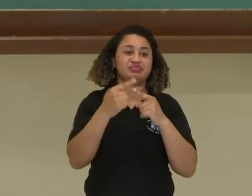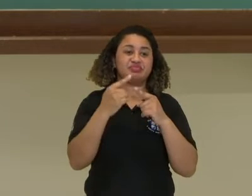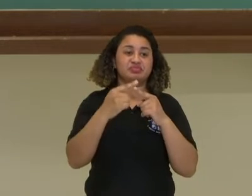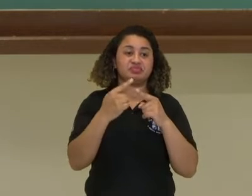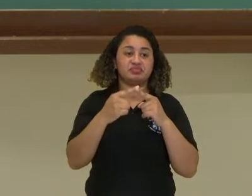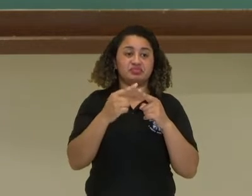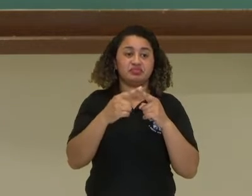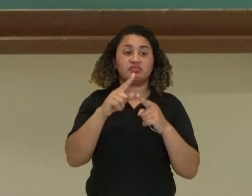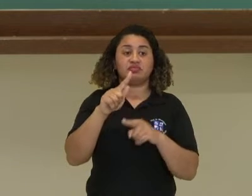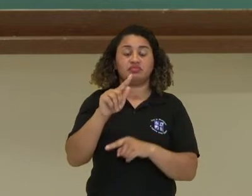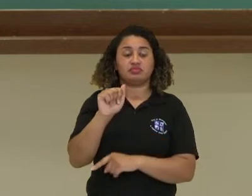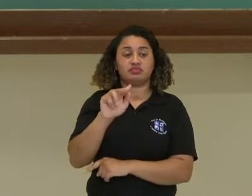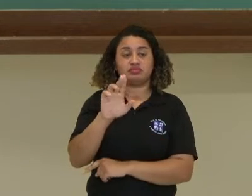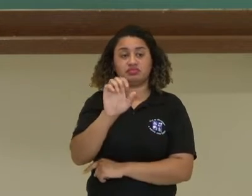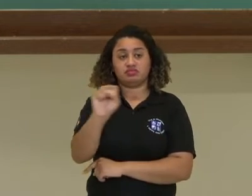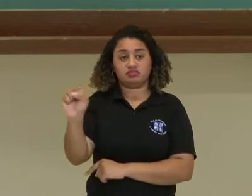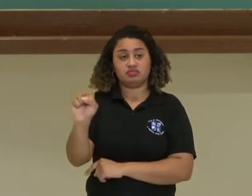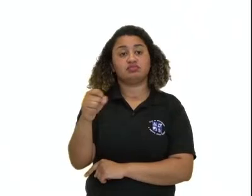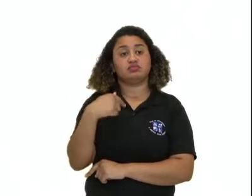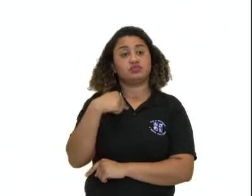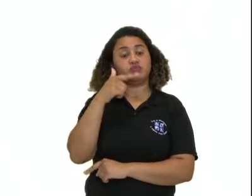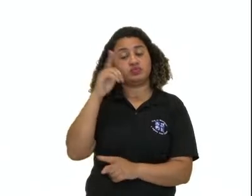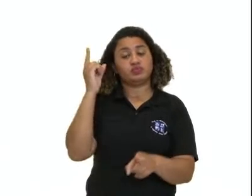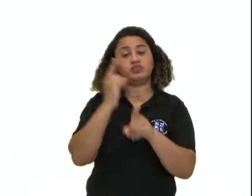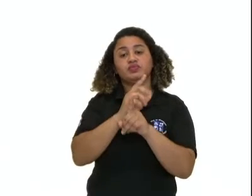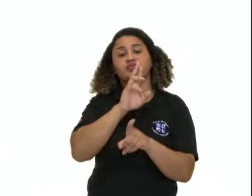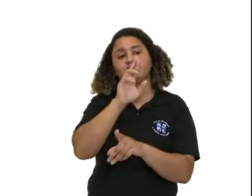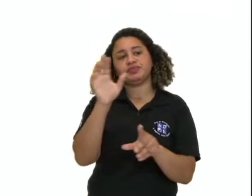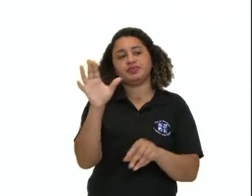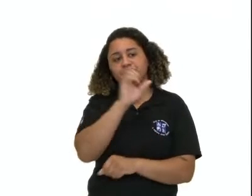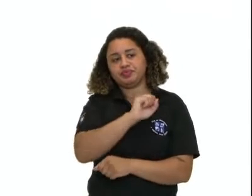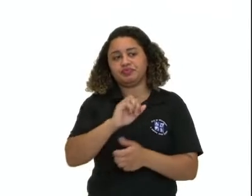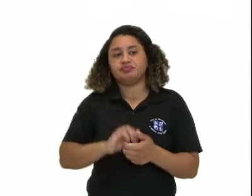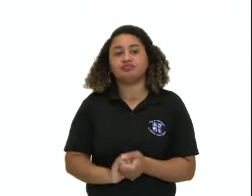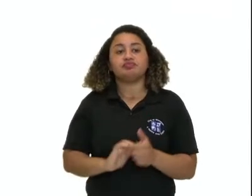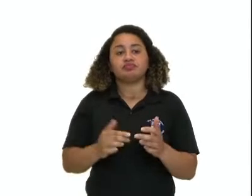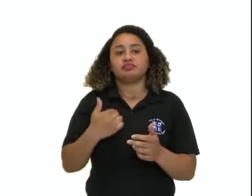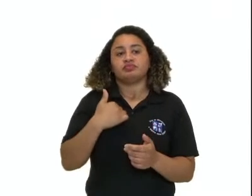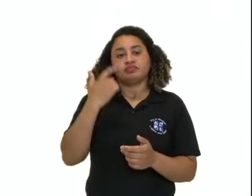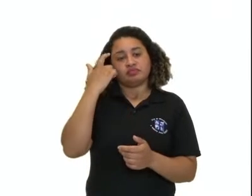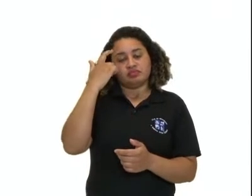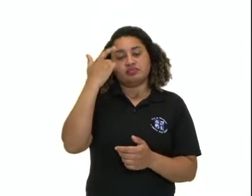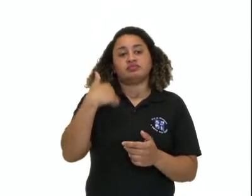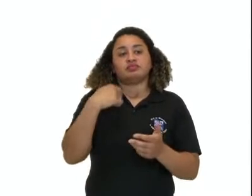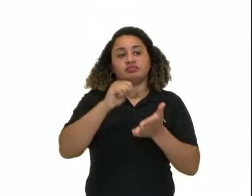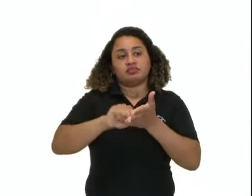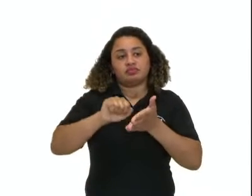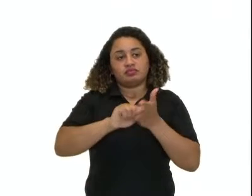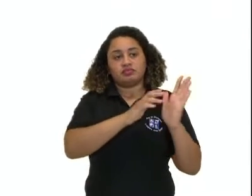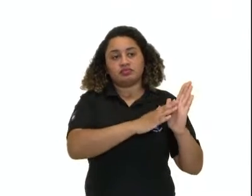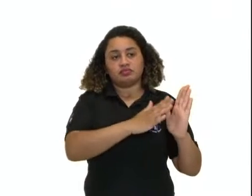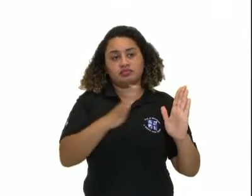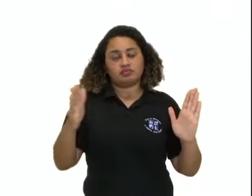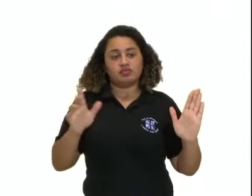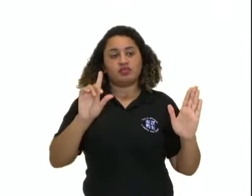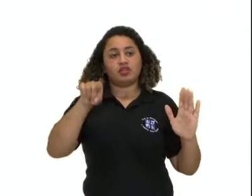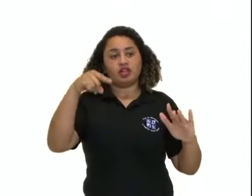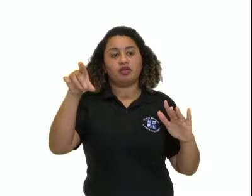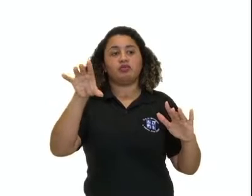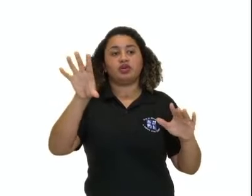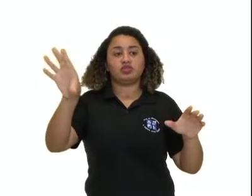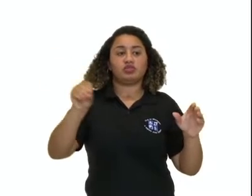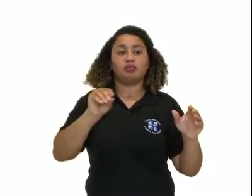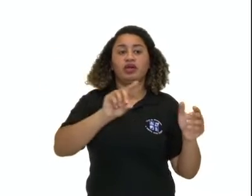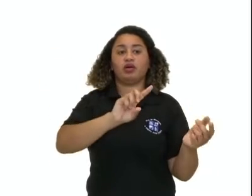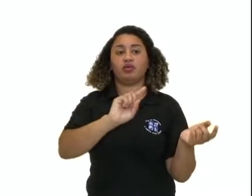ao Gauss, né? Essa ideia equivale a escrever a sequência dada, depois copiá-la de trás